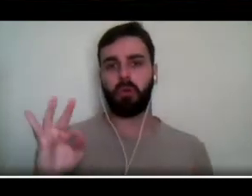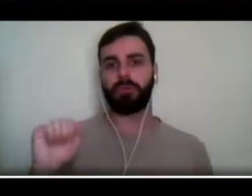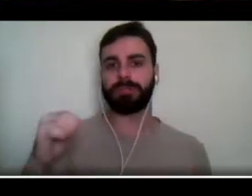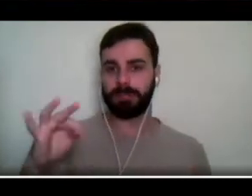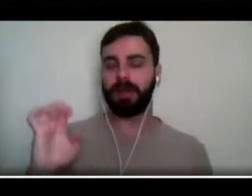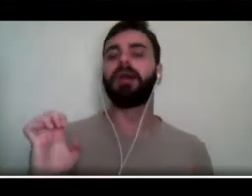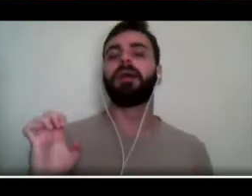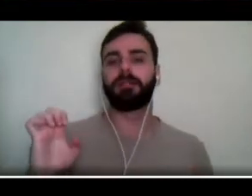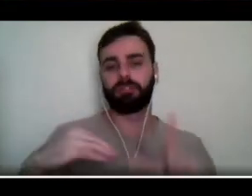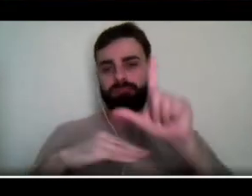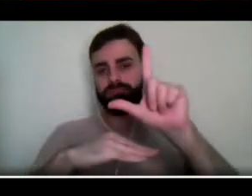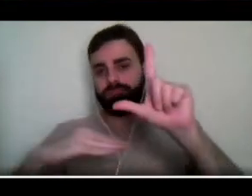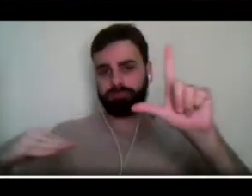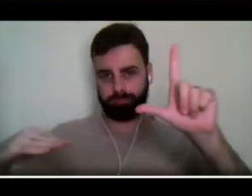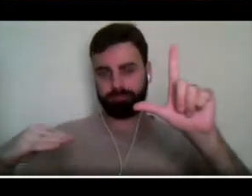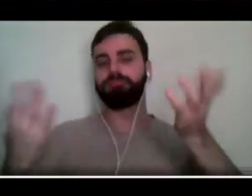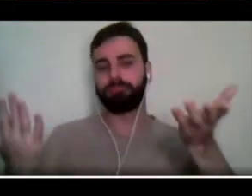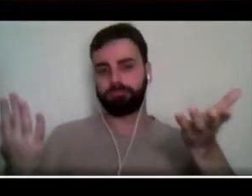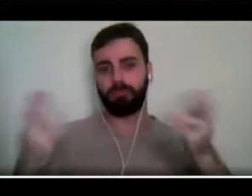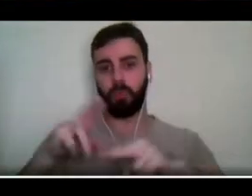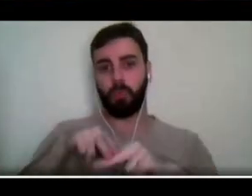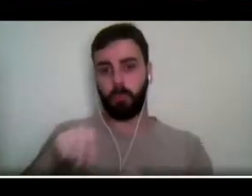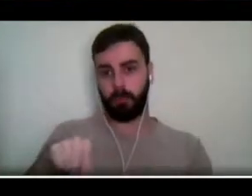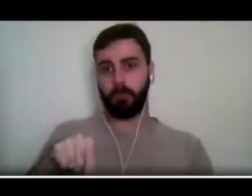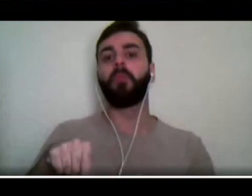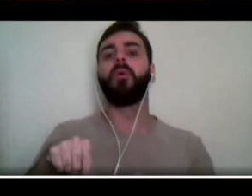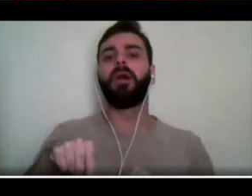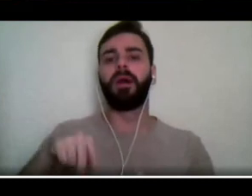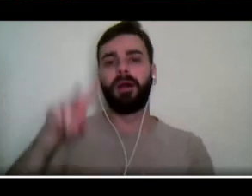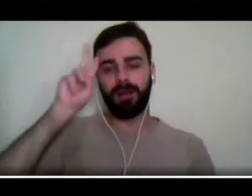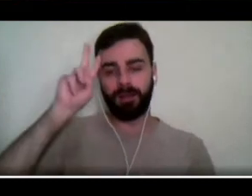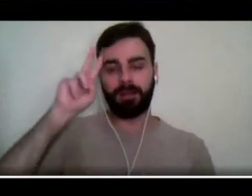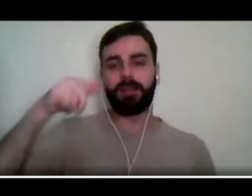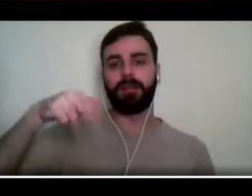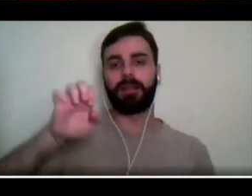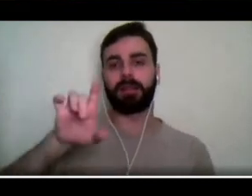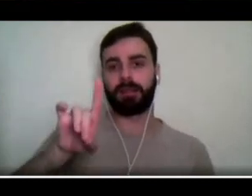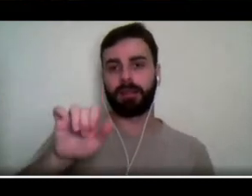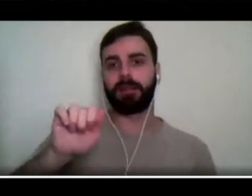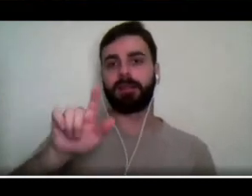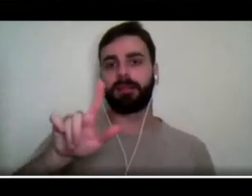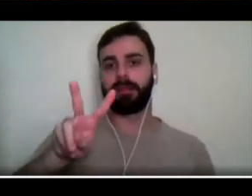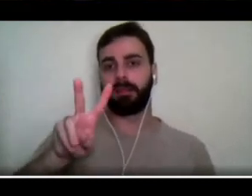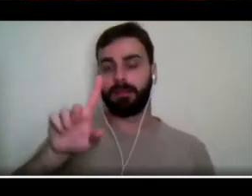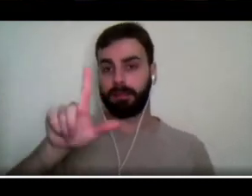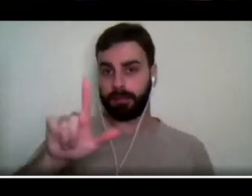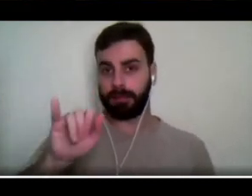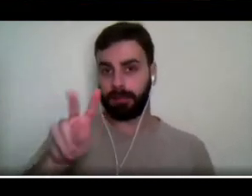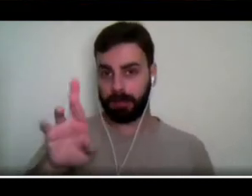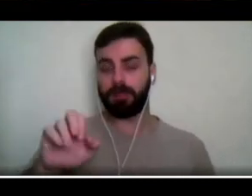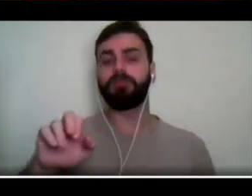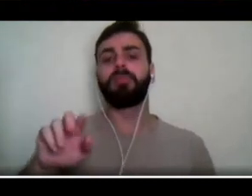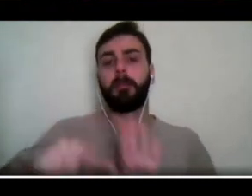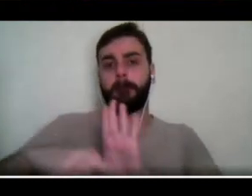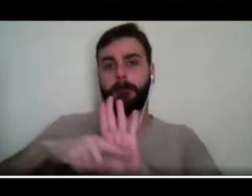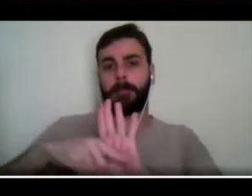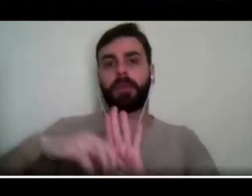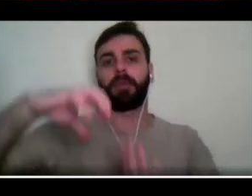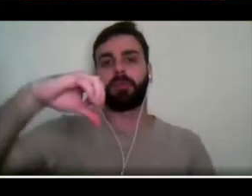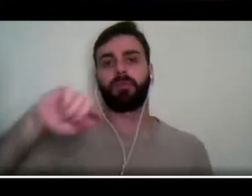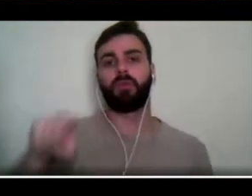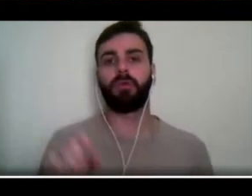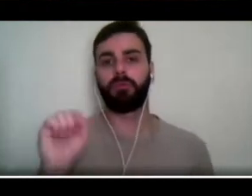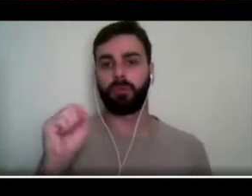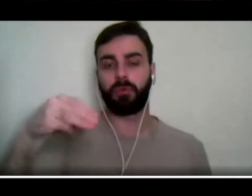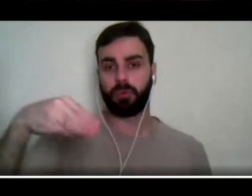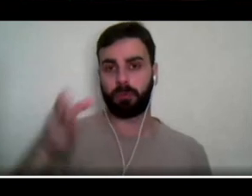de menos 9,8 metros por segundo ao quadrado. Tá claro, gente? Então, é assim que a gente